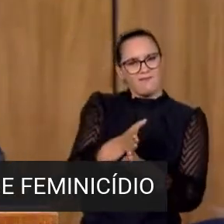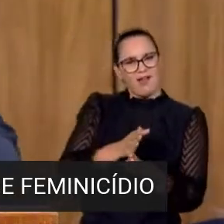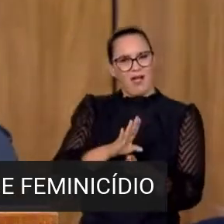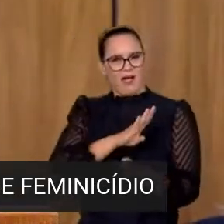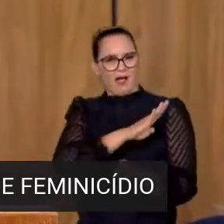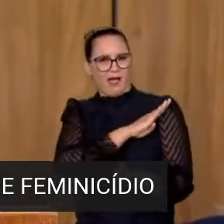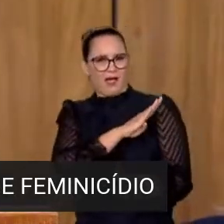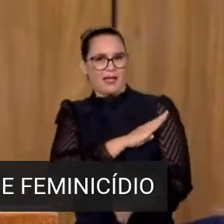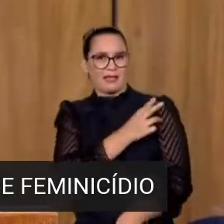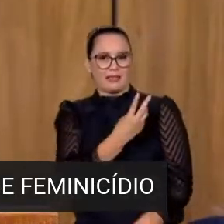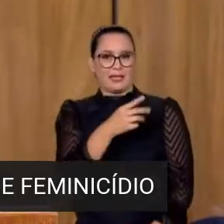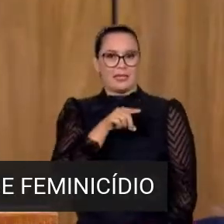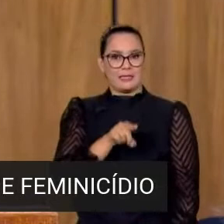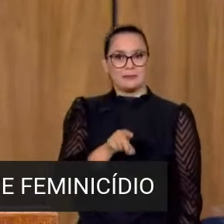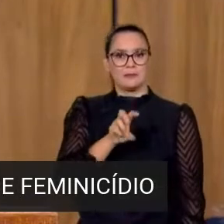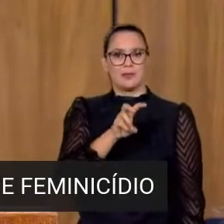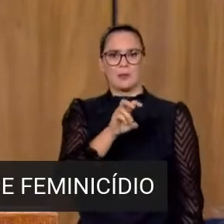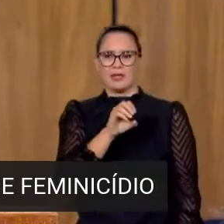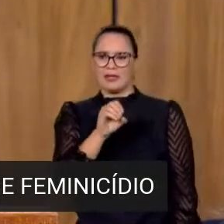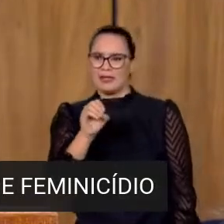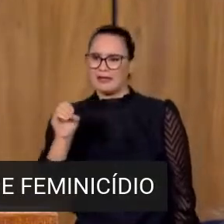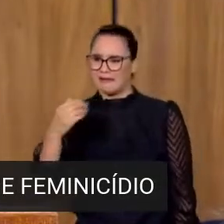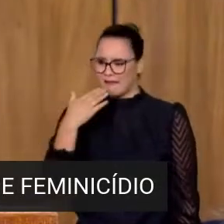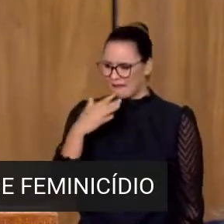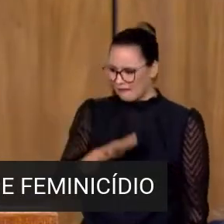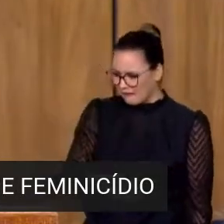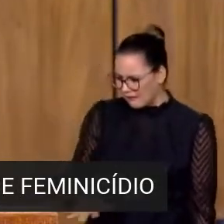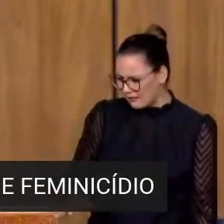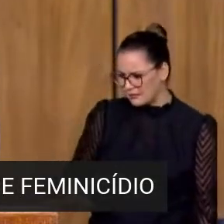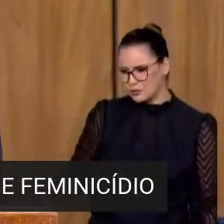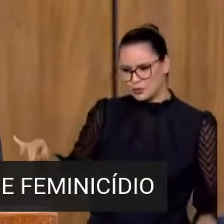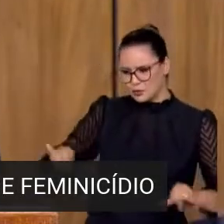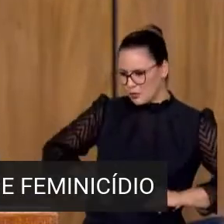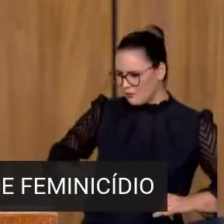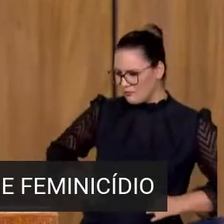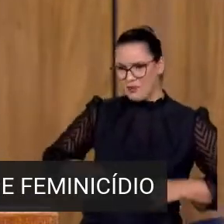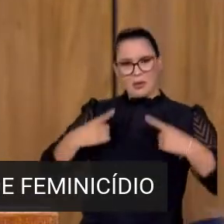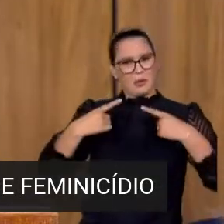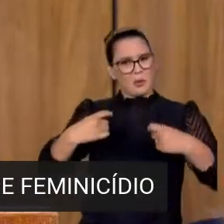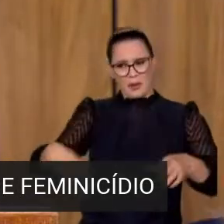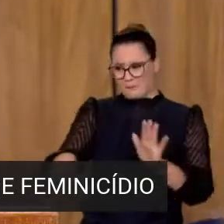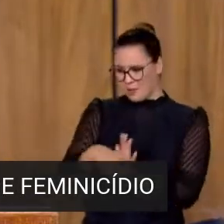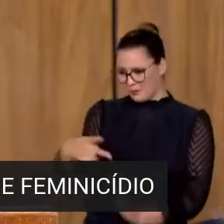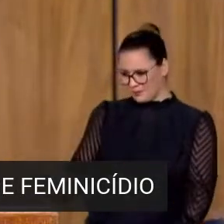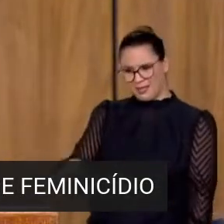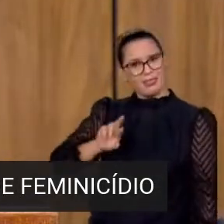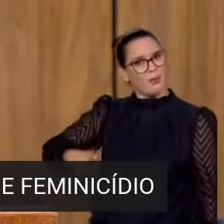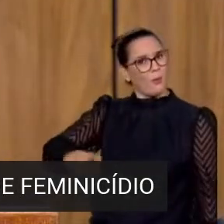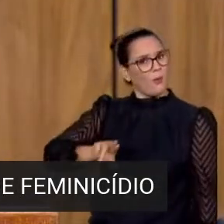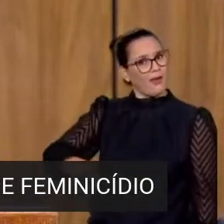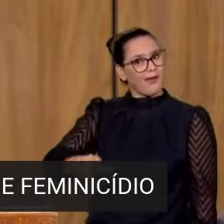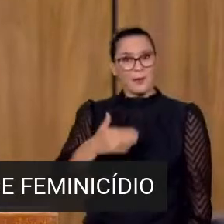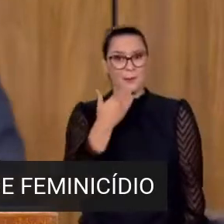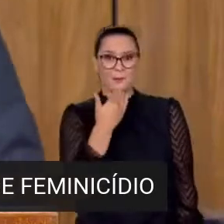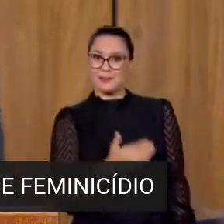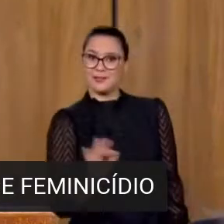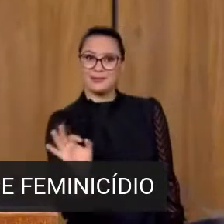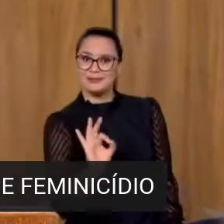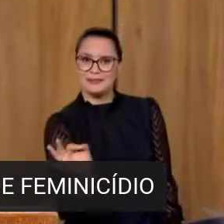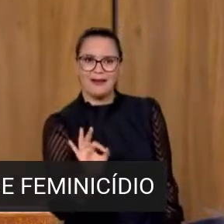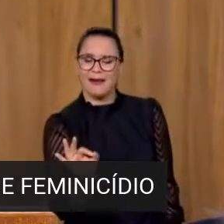mil crianças sucumbirem numa guerra em que elas não promoveram, que elas não pediram, que elas